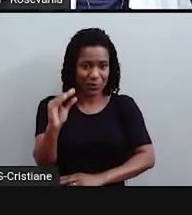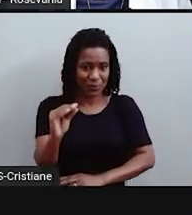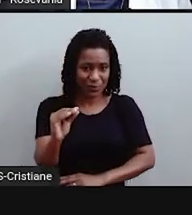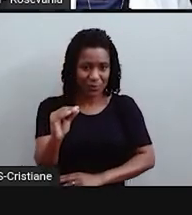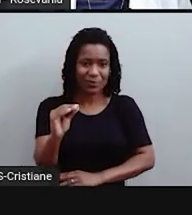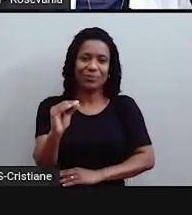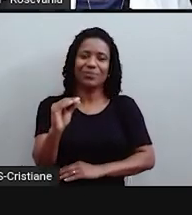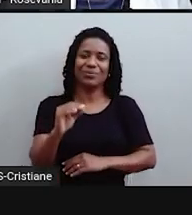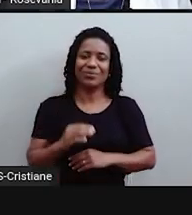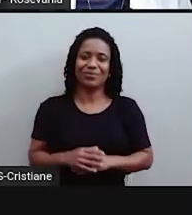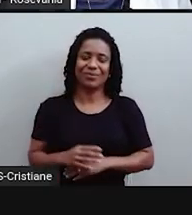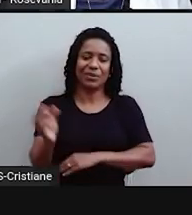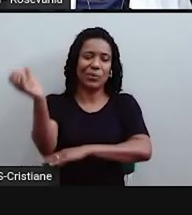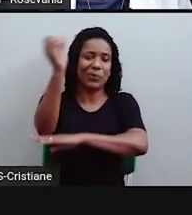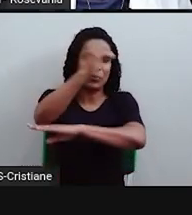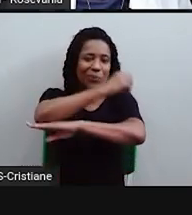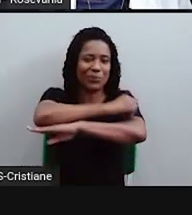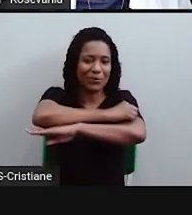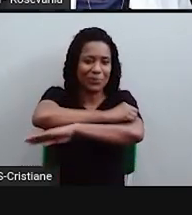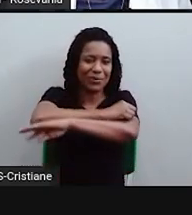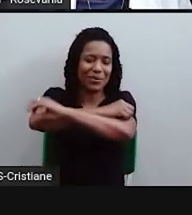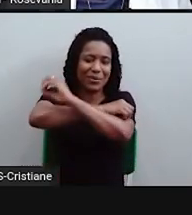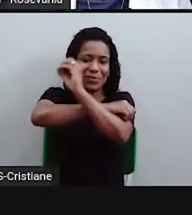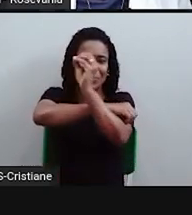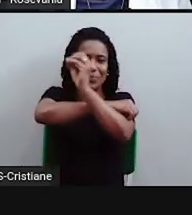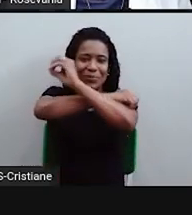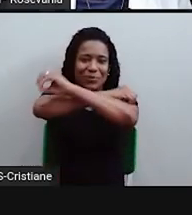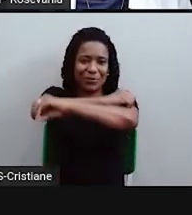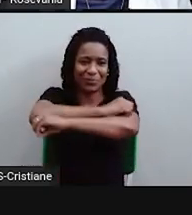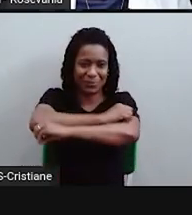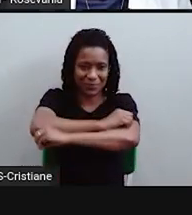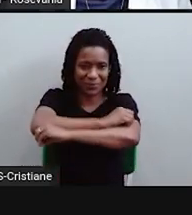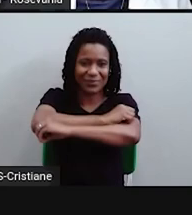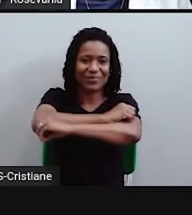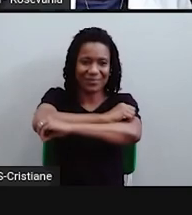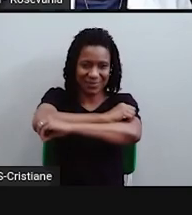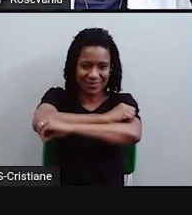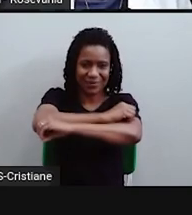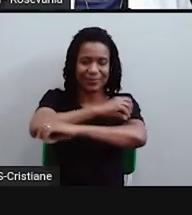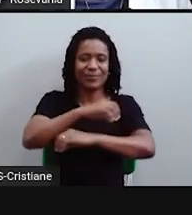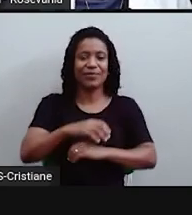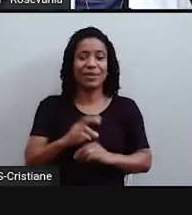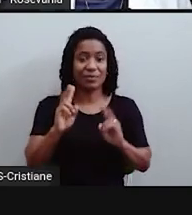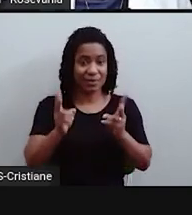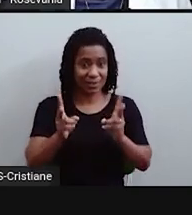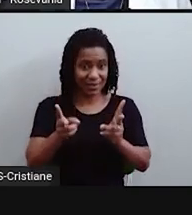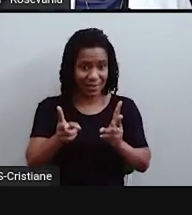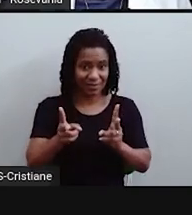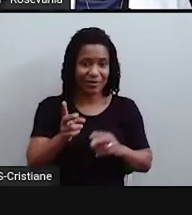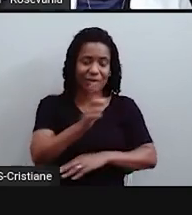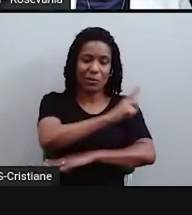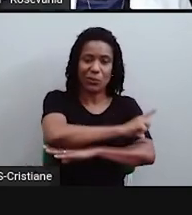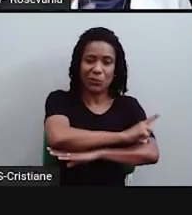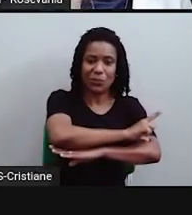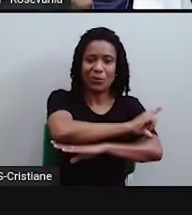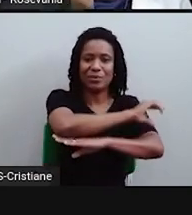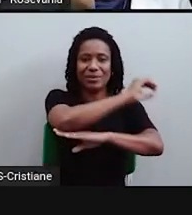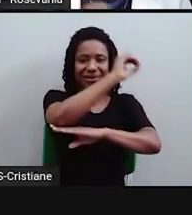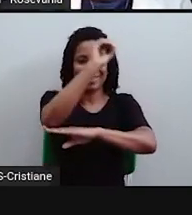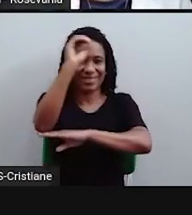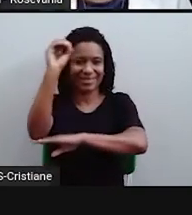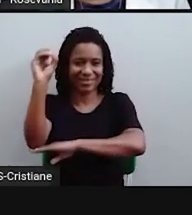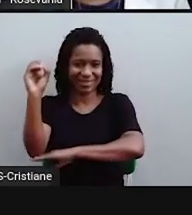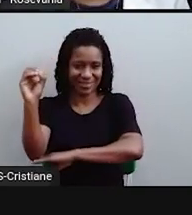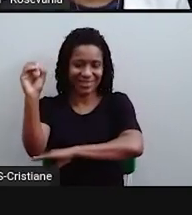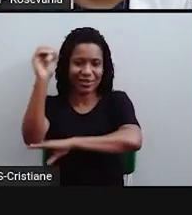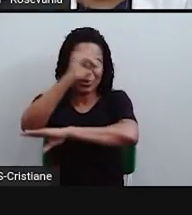aqui, onde a gente percebe o sol nascendo no leste, se pondo no oeste. Mas é o planeta Terra que está